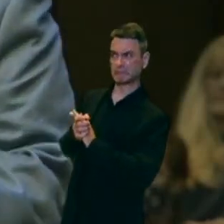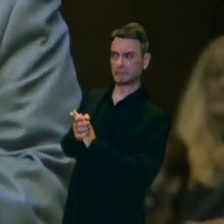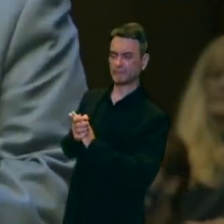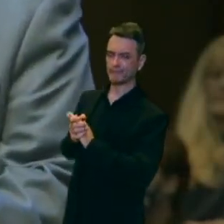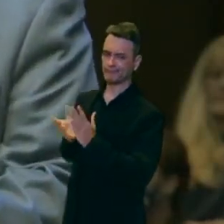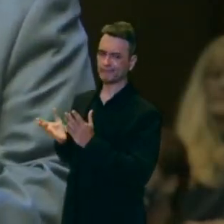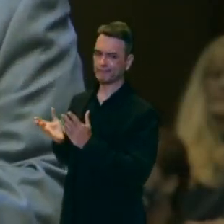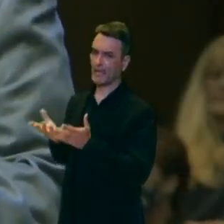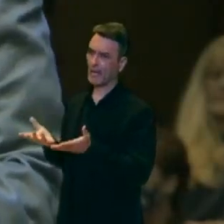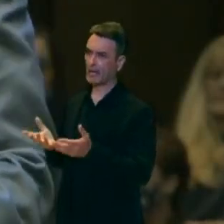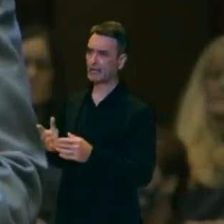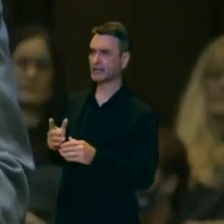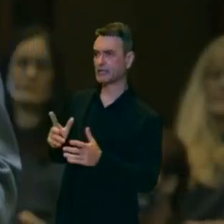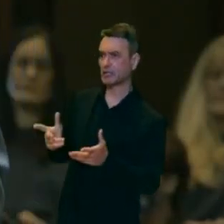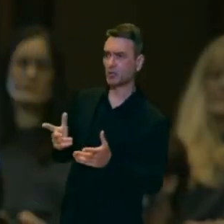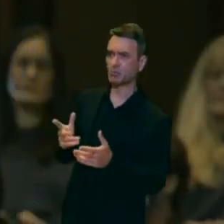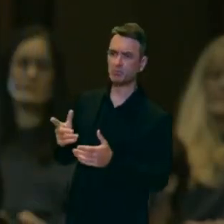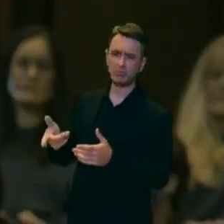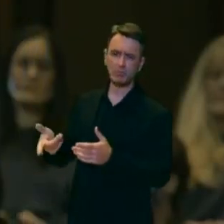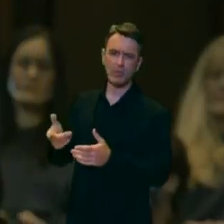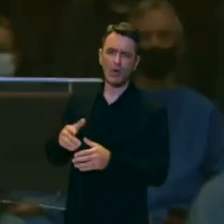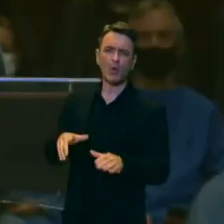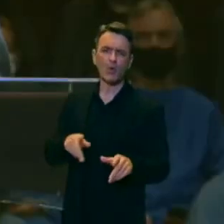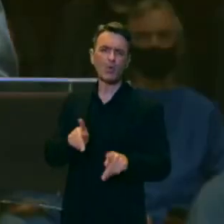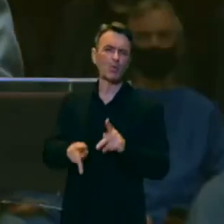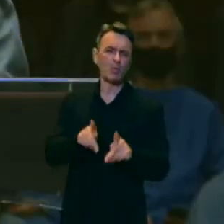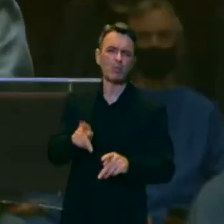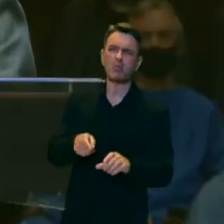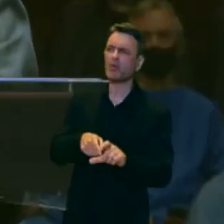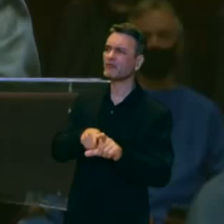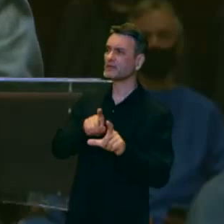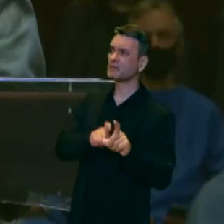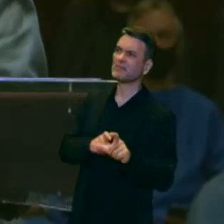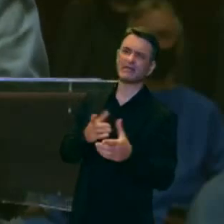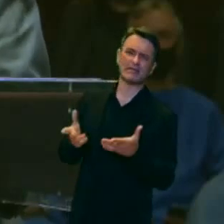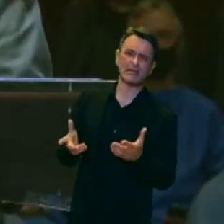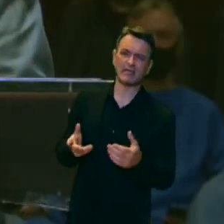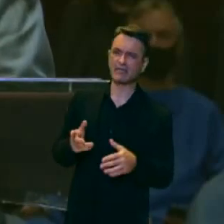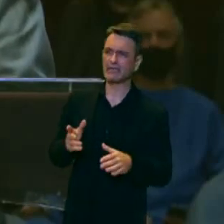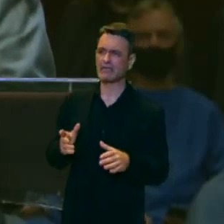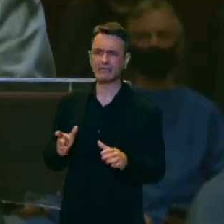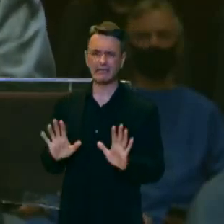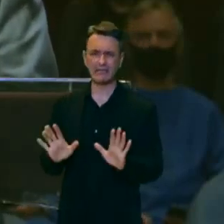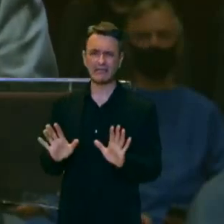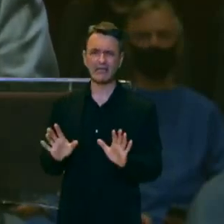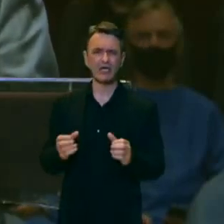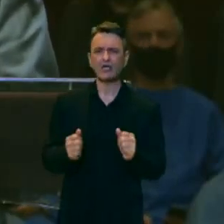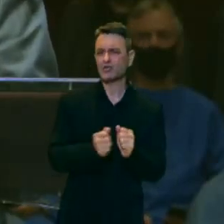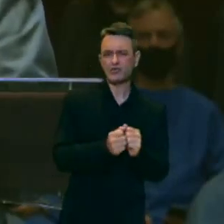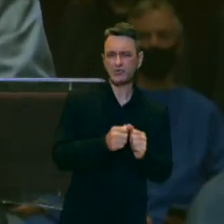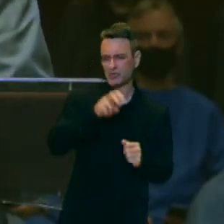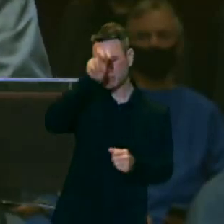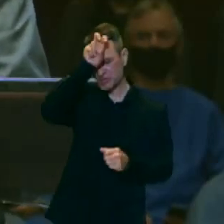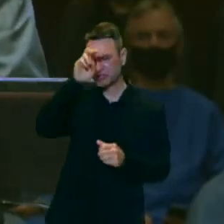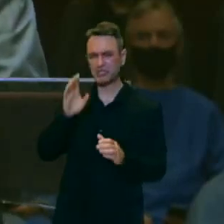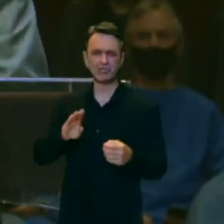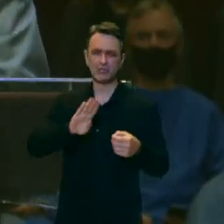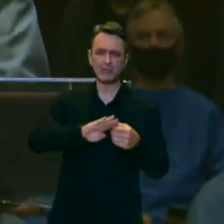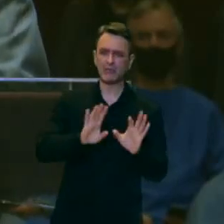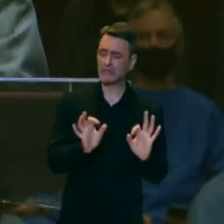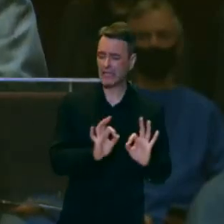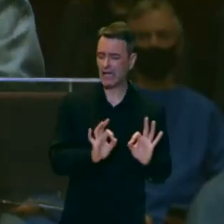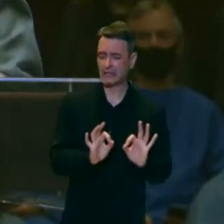independente, não servir mais nem a Síria, nem o Egito e nem a Babilônia. E